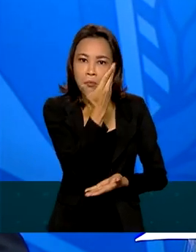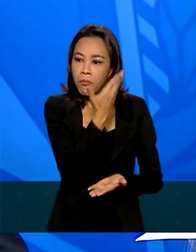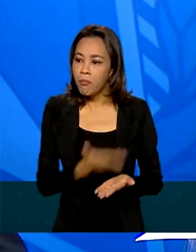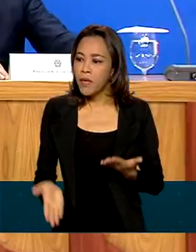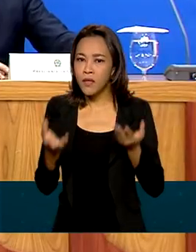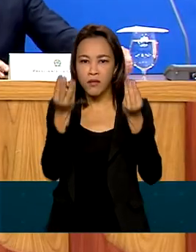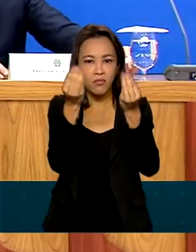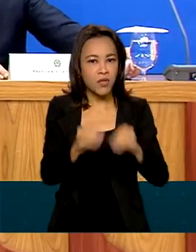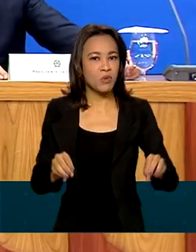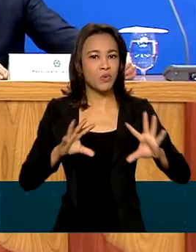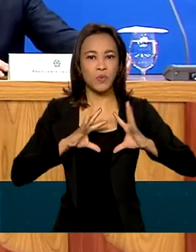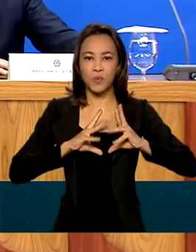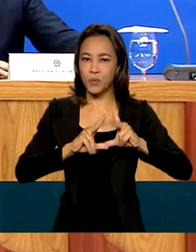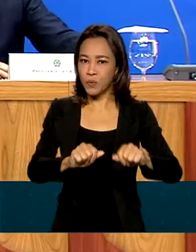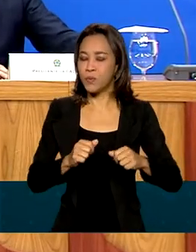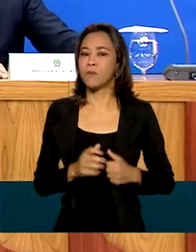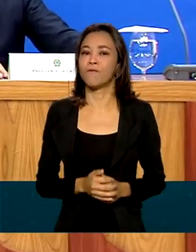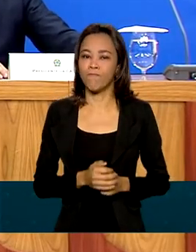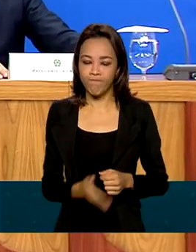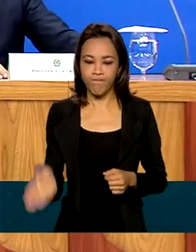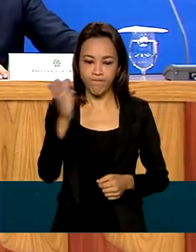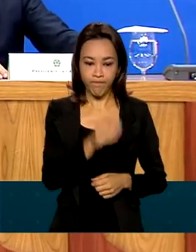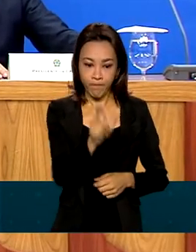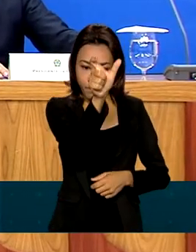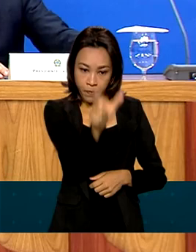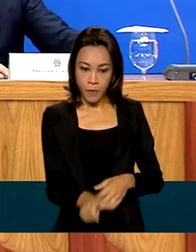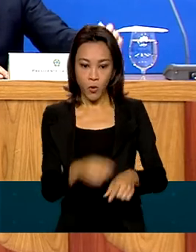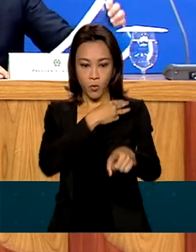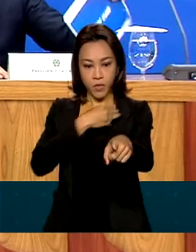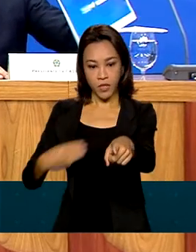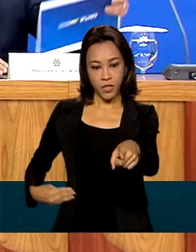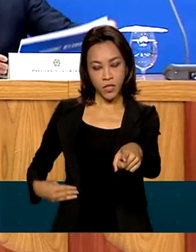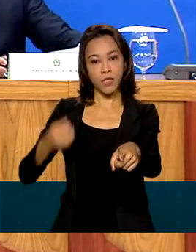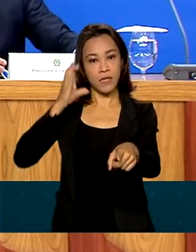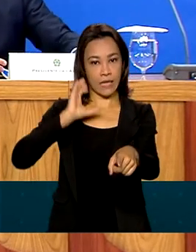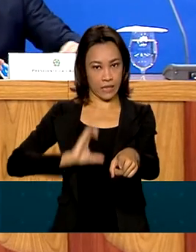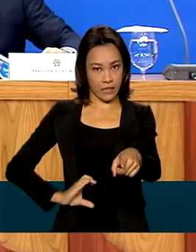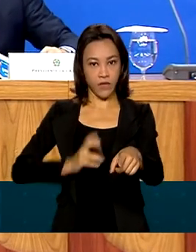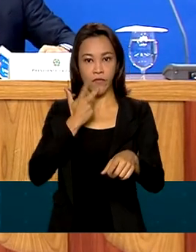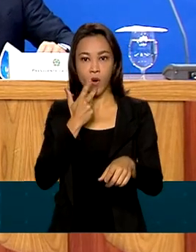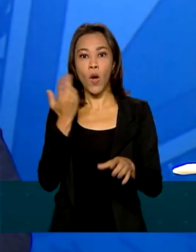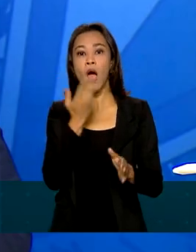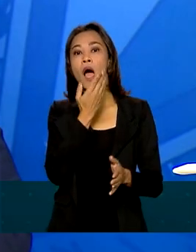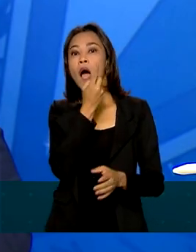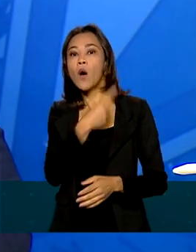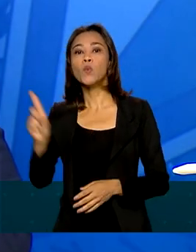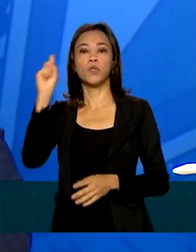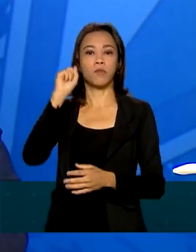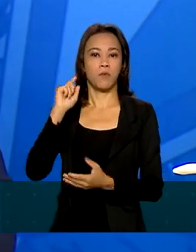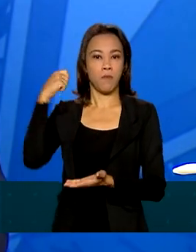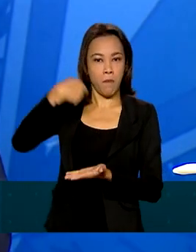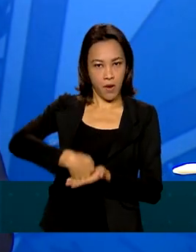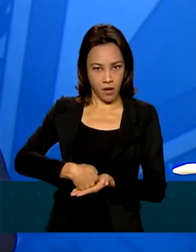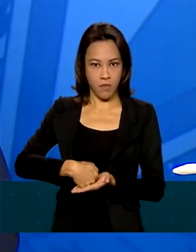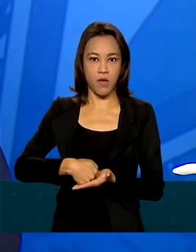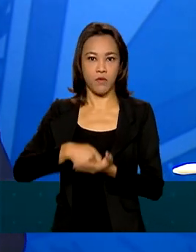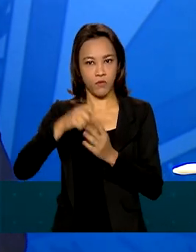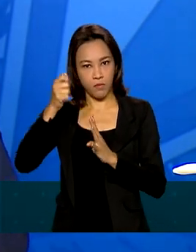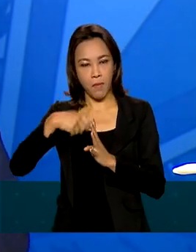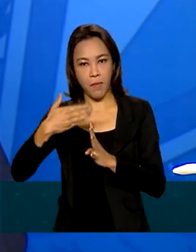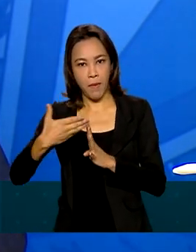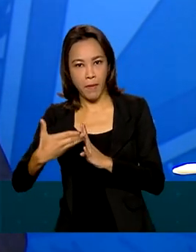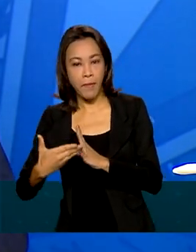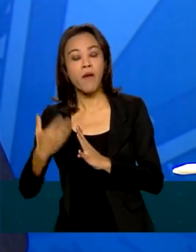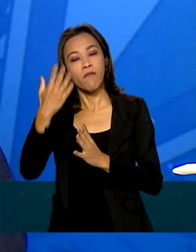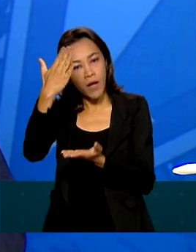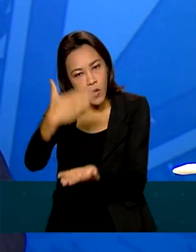tudo. De acordo com o ministro da Cidadania, ao final do pagamento da última parcela, o governo pretende dar início ao